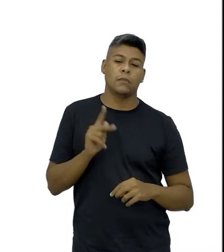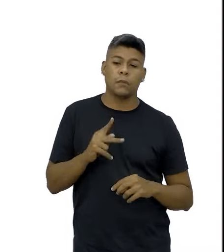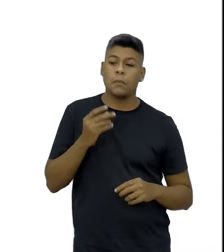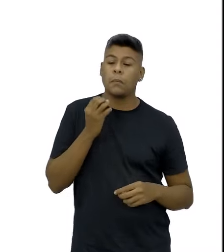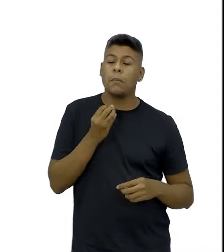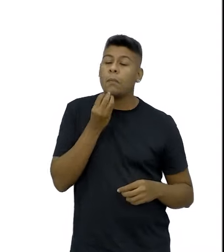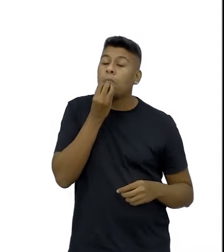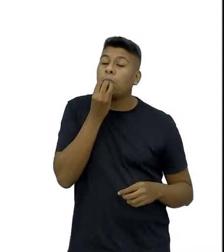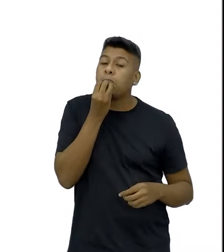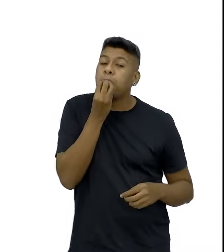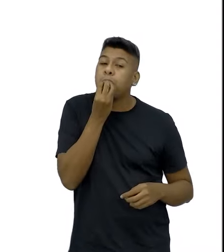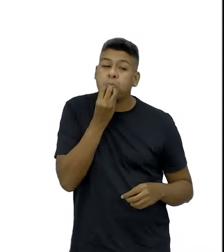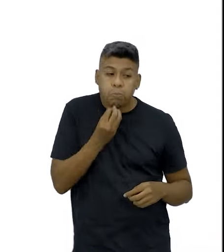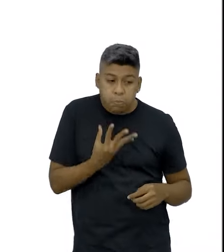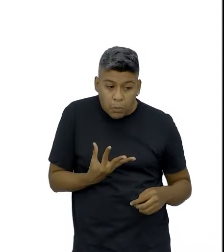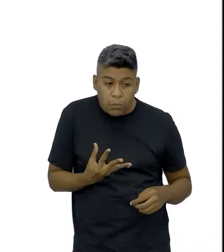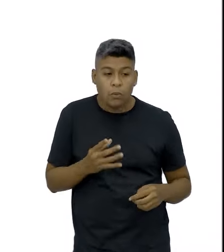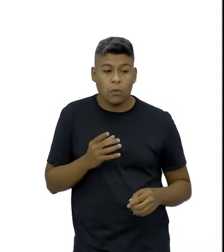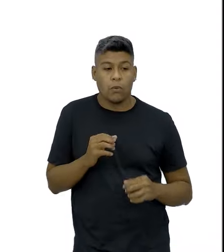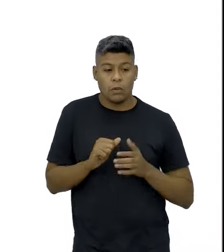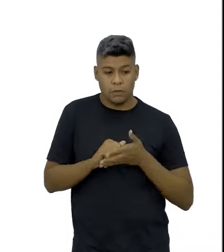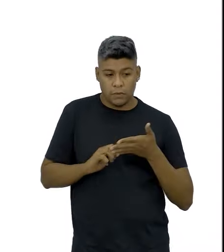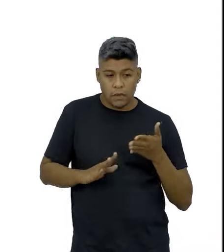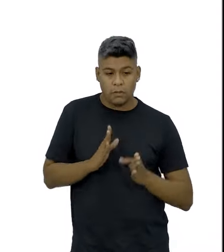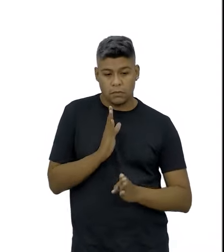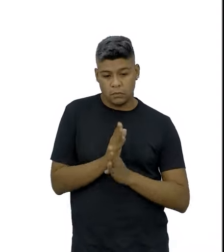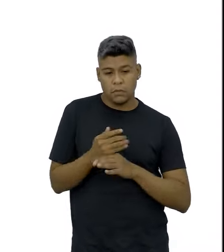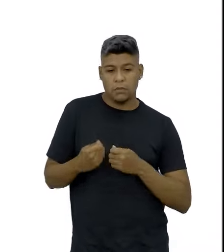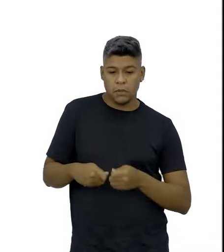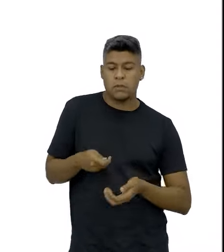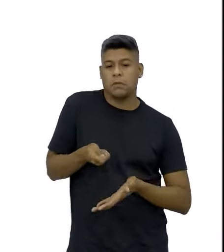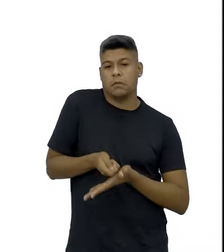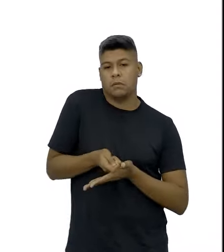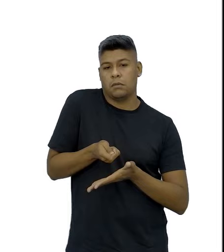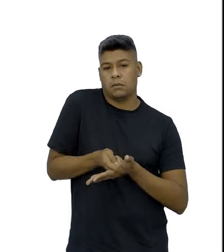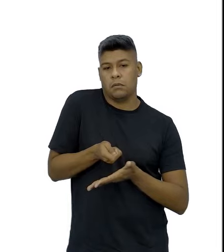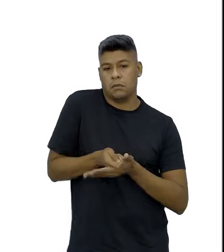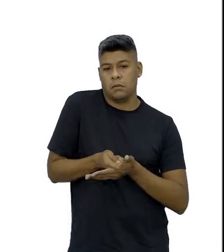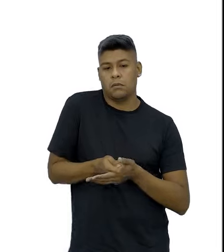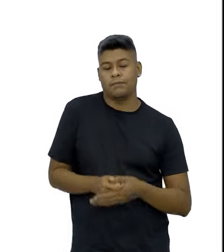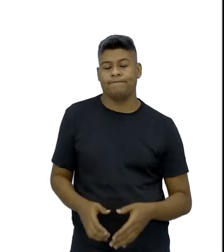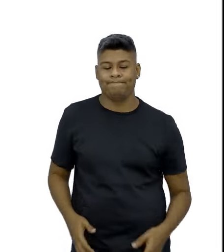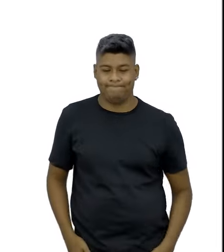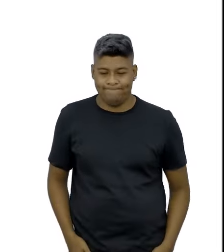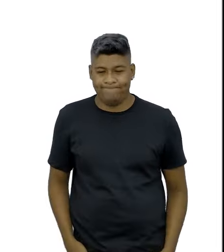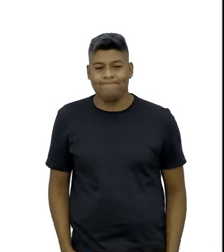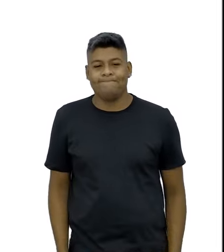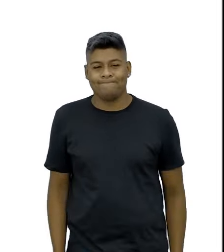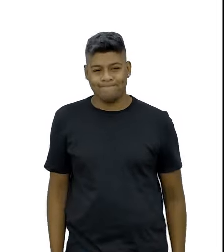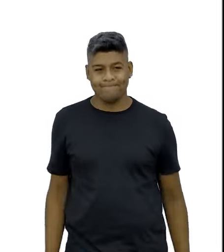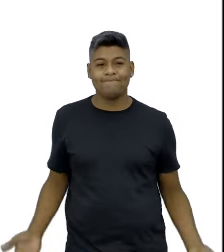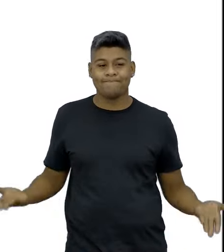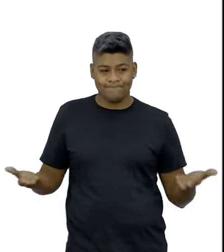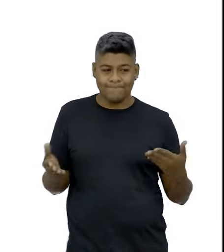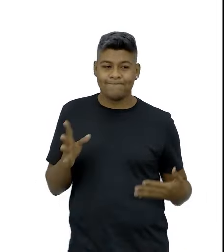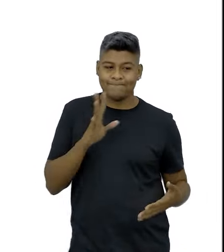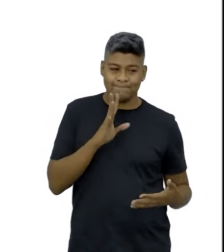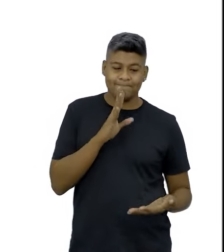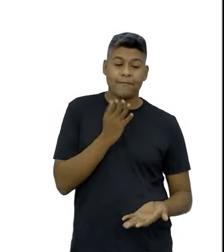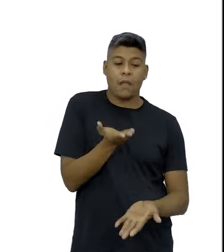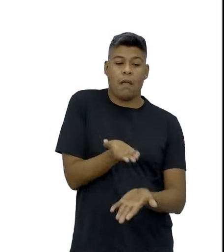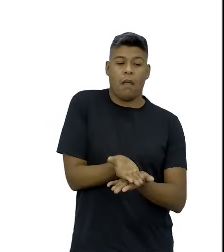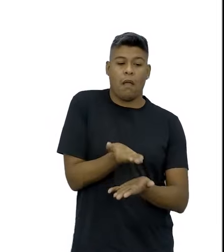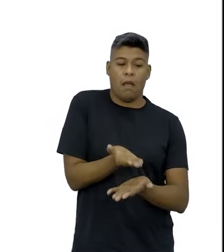que essa habilidade de localização seja explorada nessa sequência didática. Então, agora nós vamos conhecer as